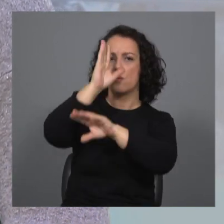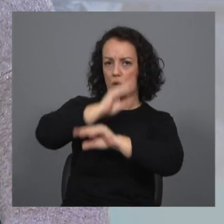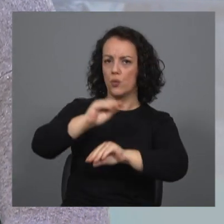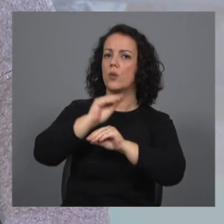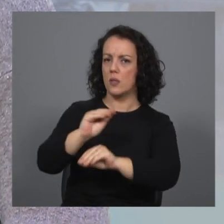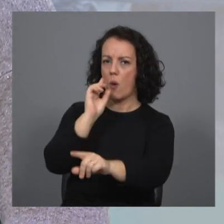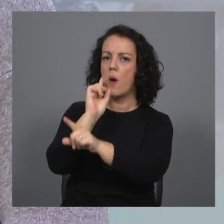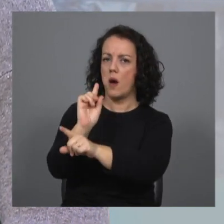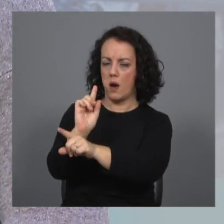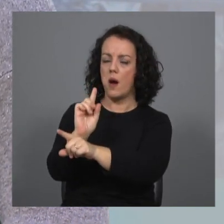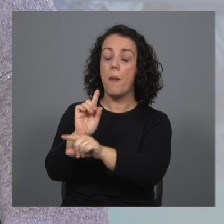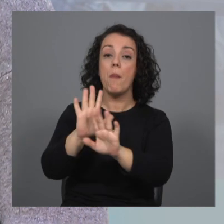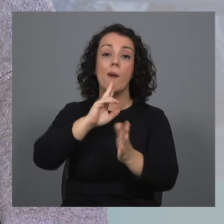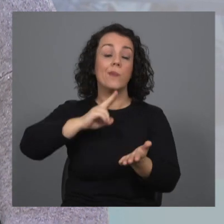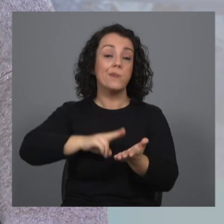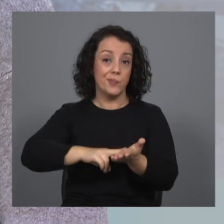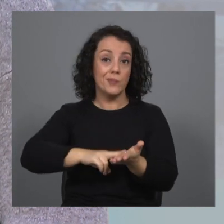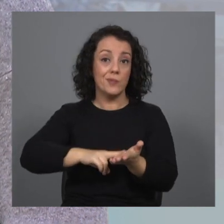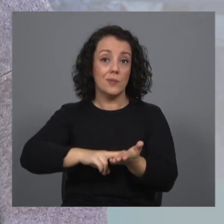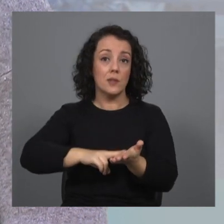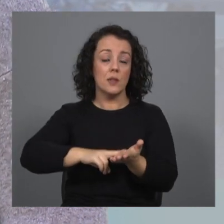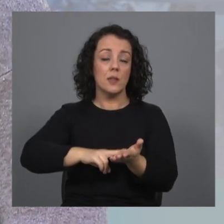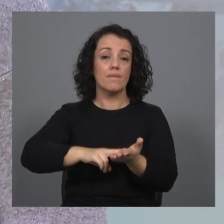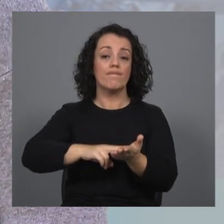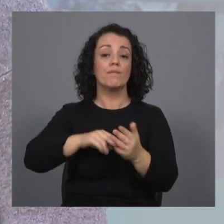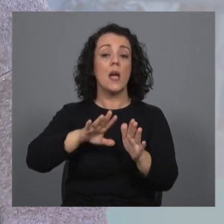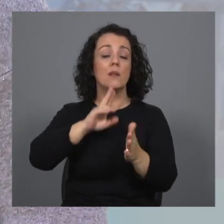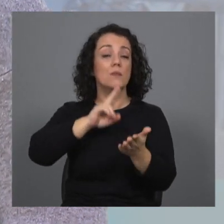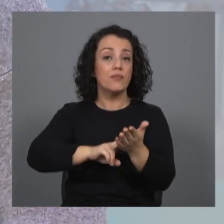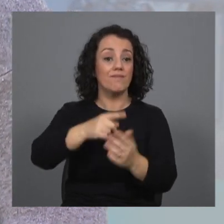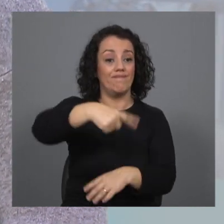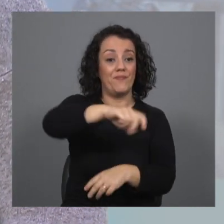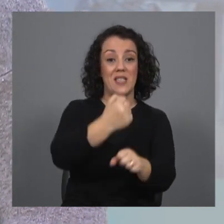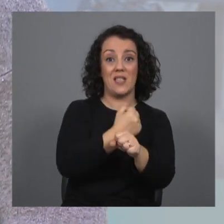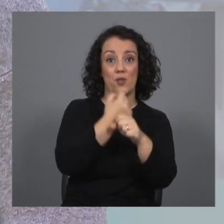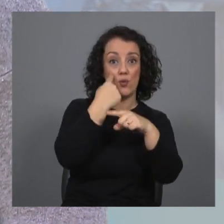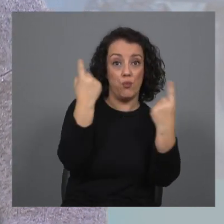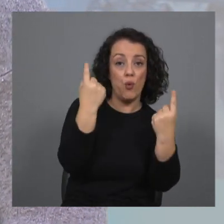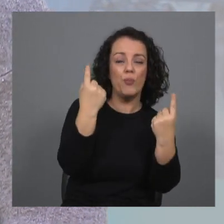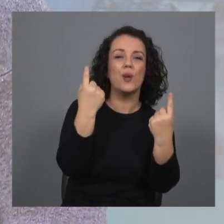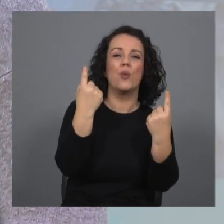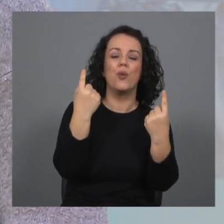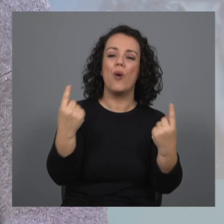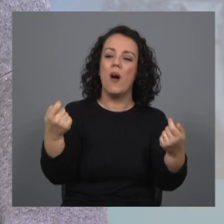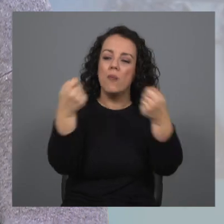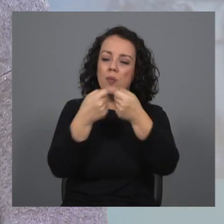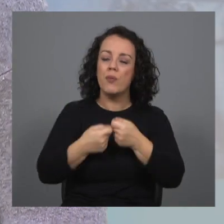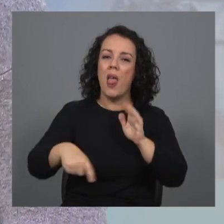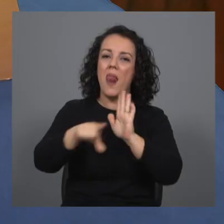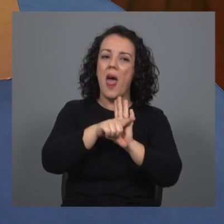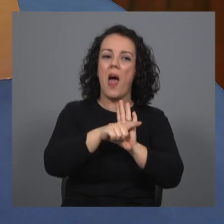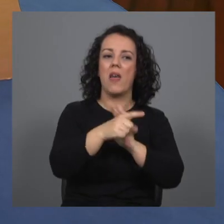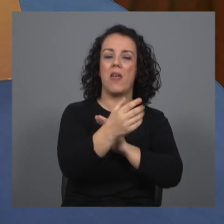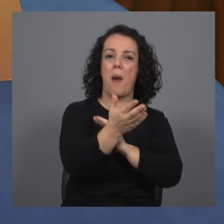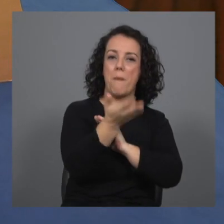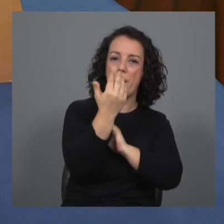que acontece é que não só da parte dos serviços públicos há um desconhecimento do enquadramento legal, há um